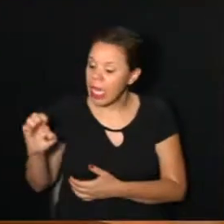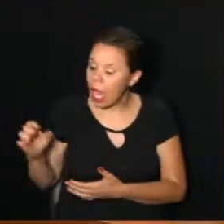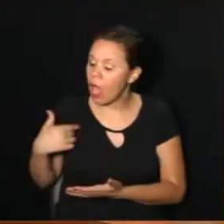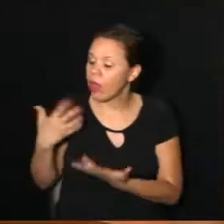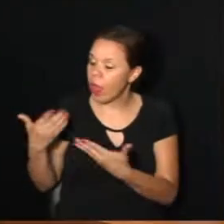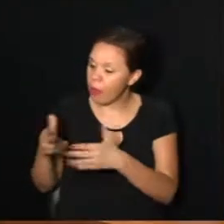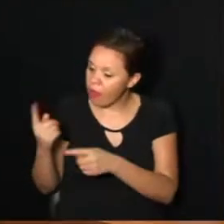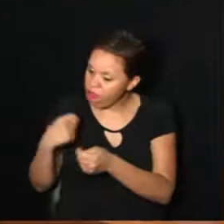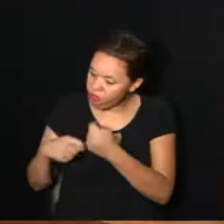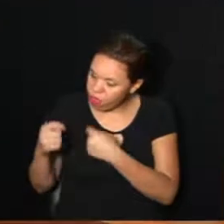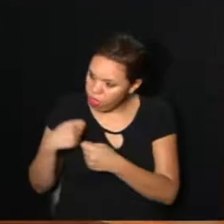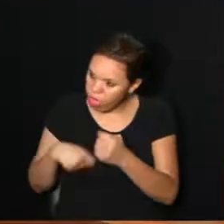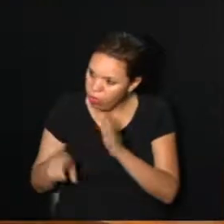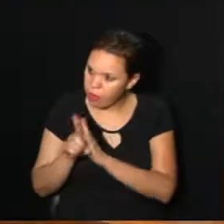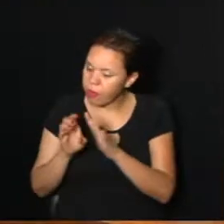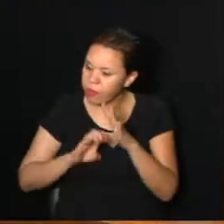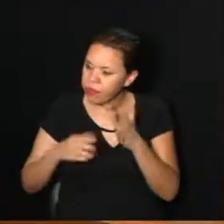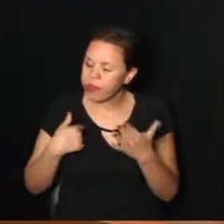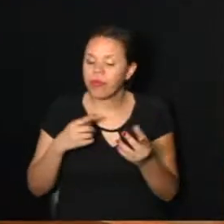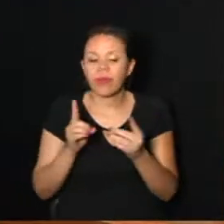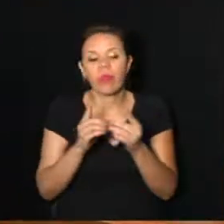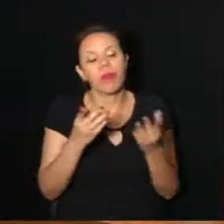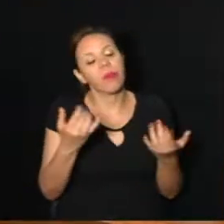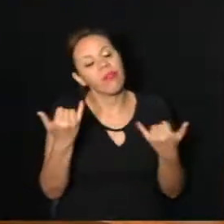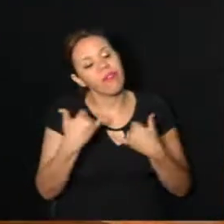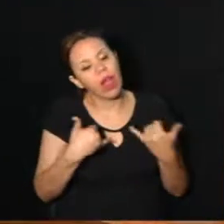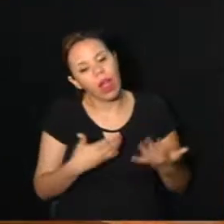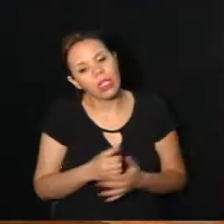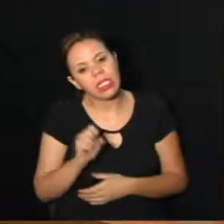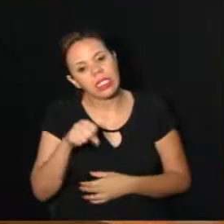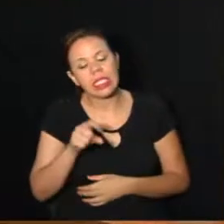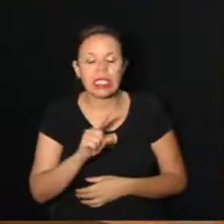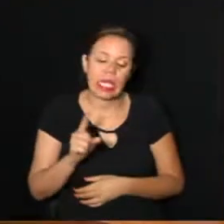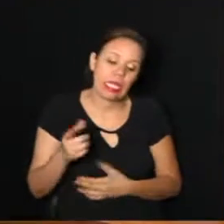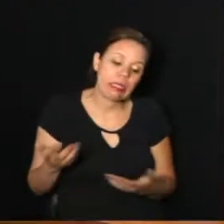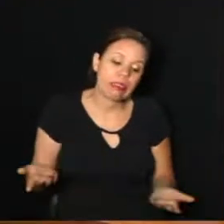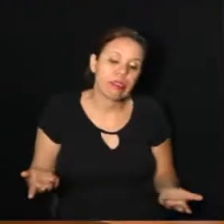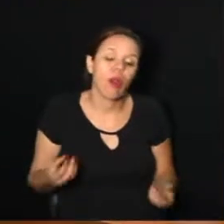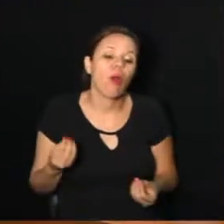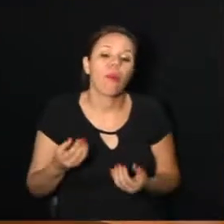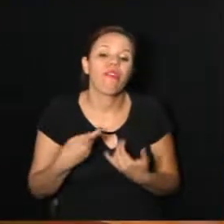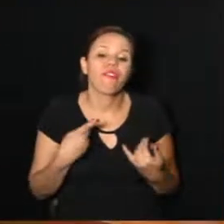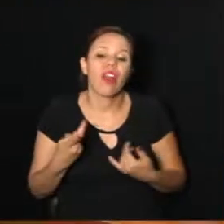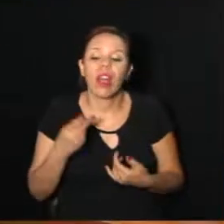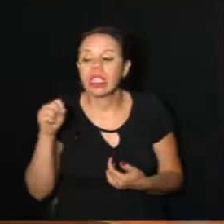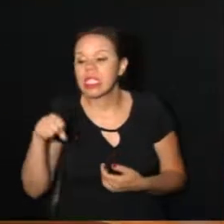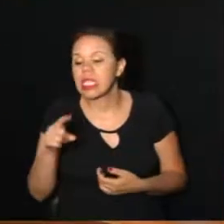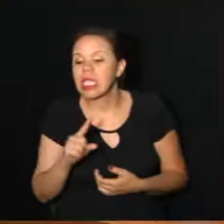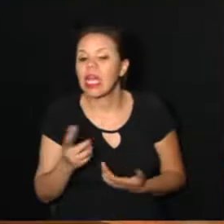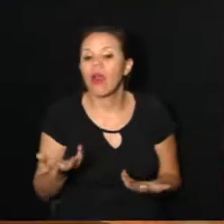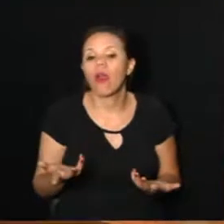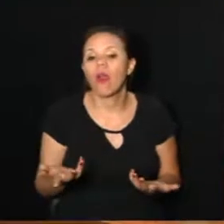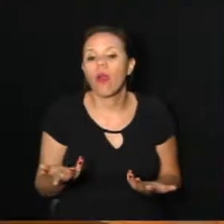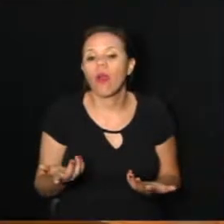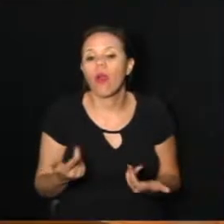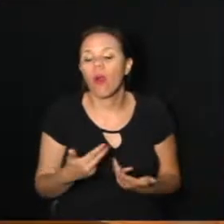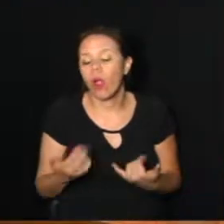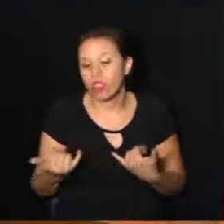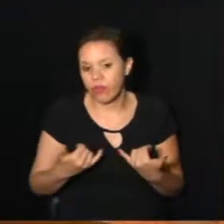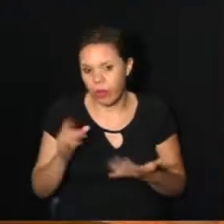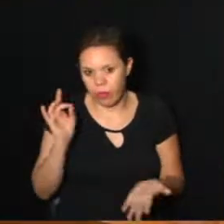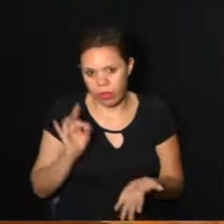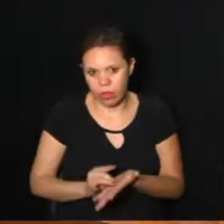negócio, o rapaz me atende, diz assim, sim, não, um fala sim, outro fala não, alguma coisa